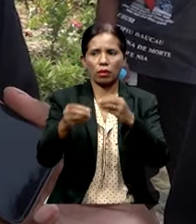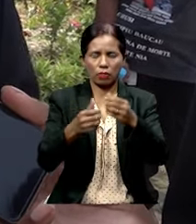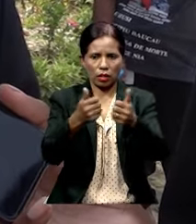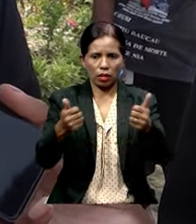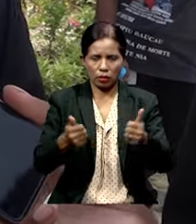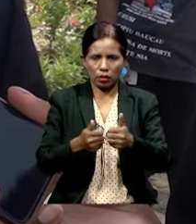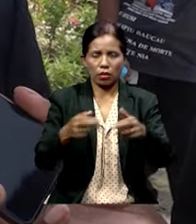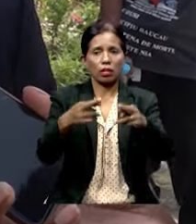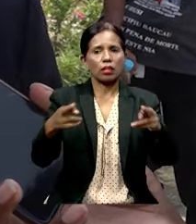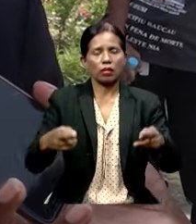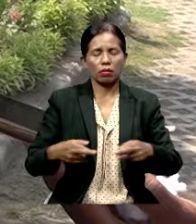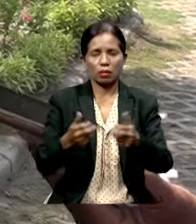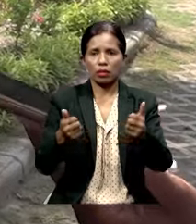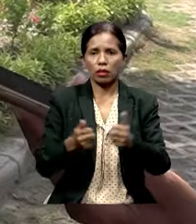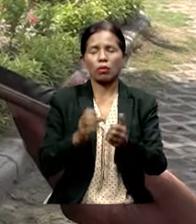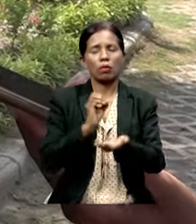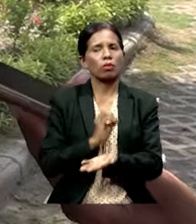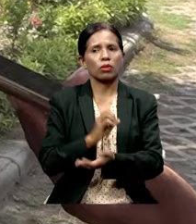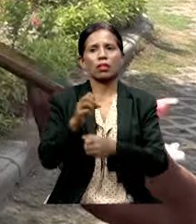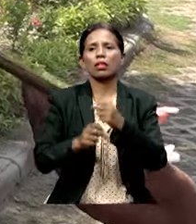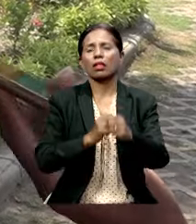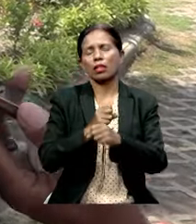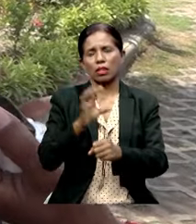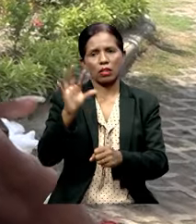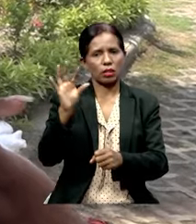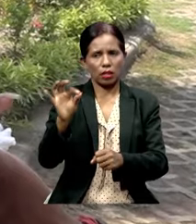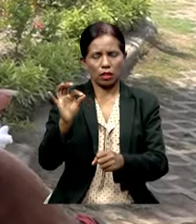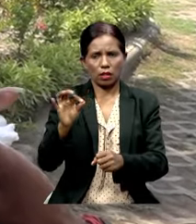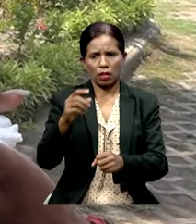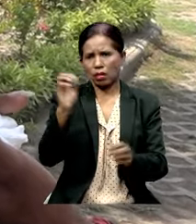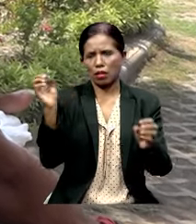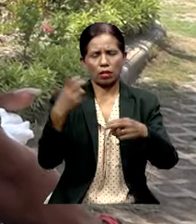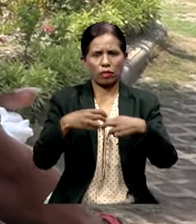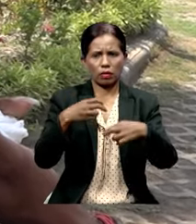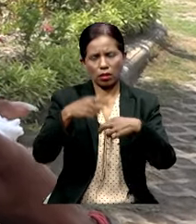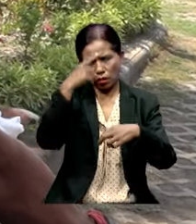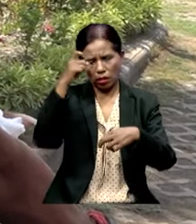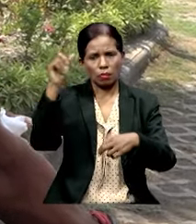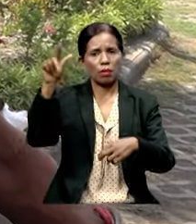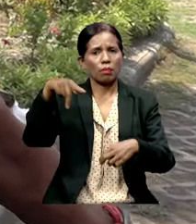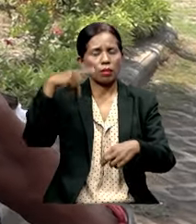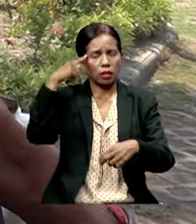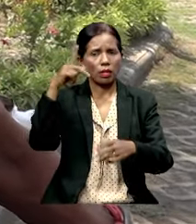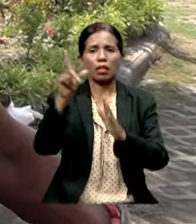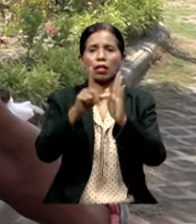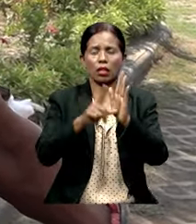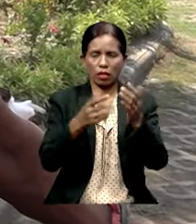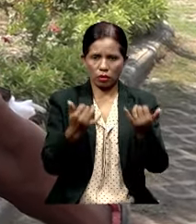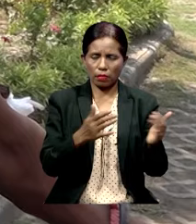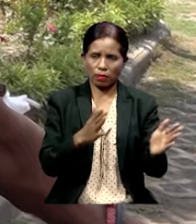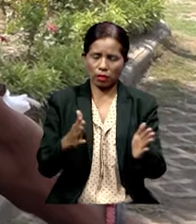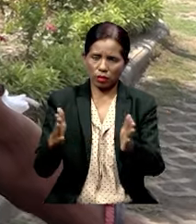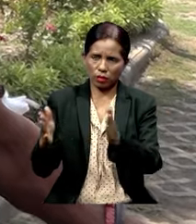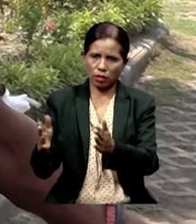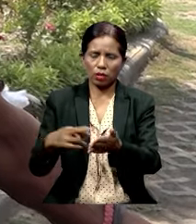kursi depois jen tinang sian ne lah ya waktu tambah politika de kordo lei ne beka ora ki hala proses at halo ba